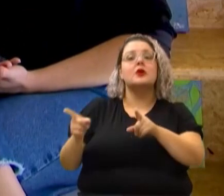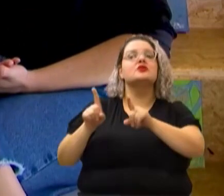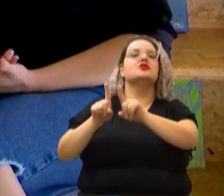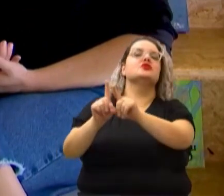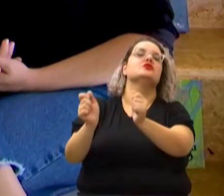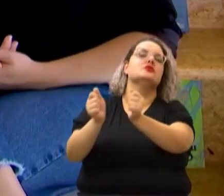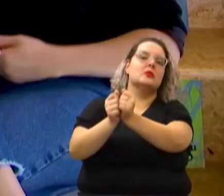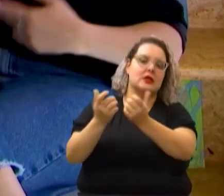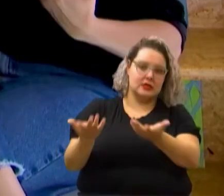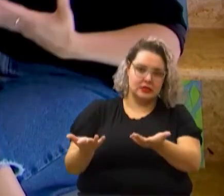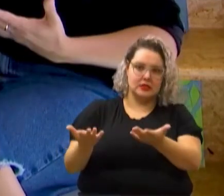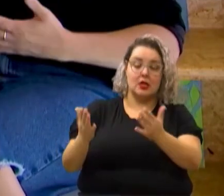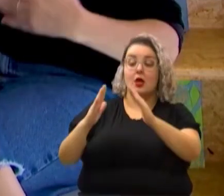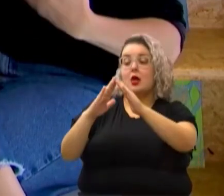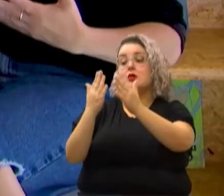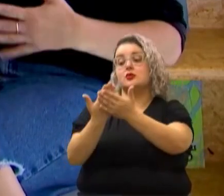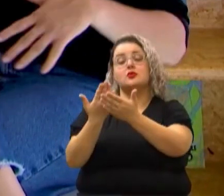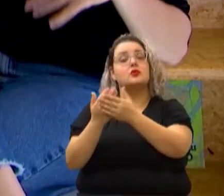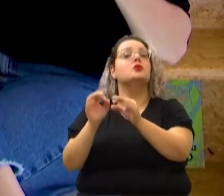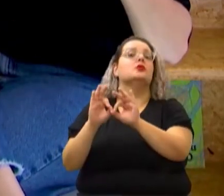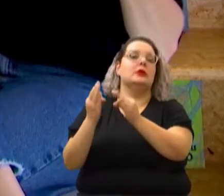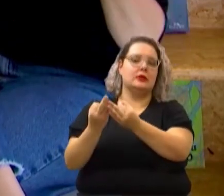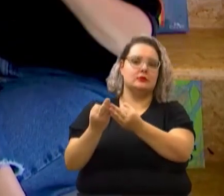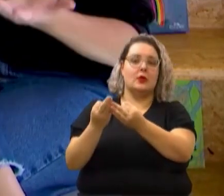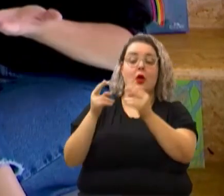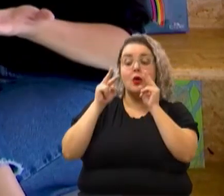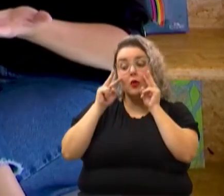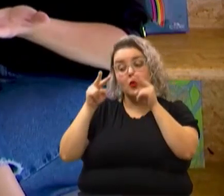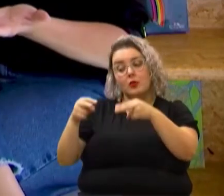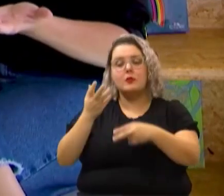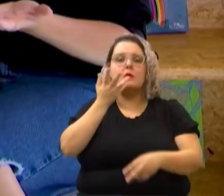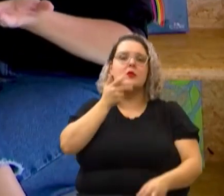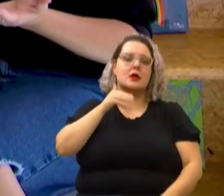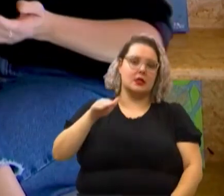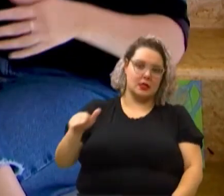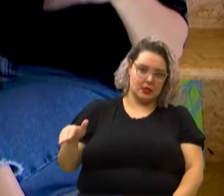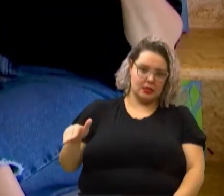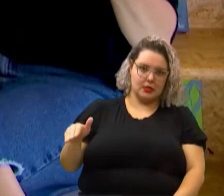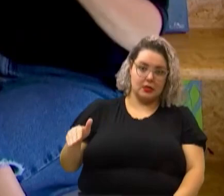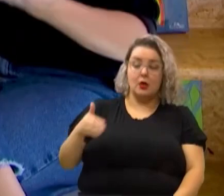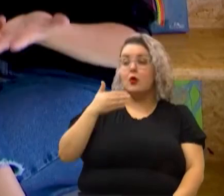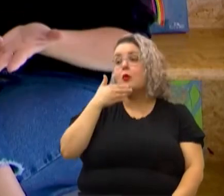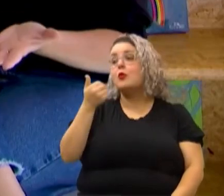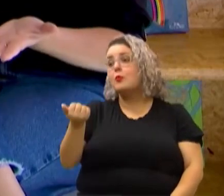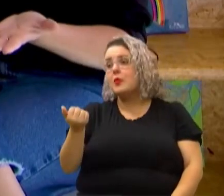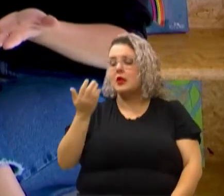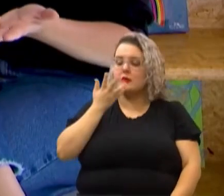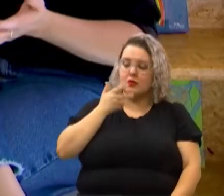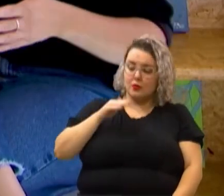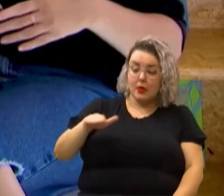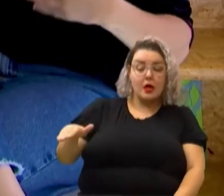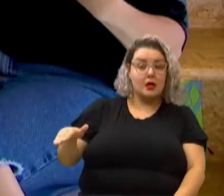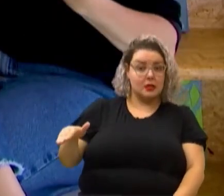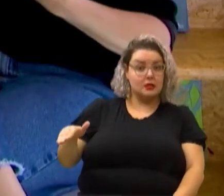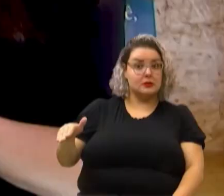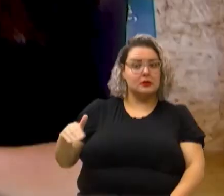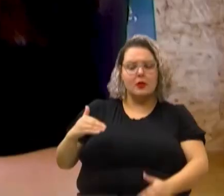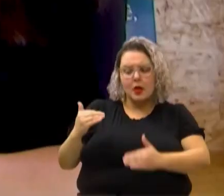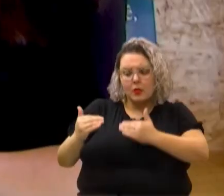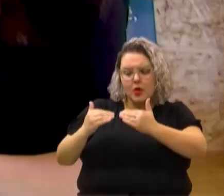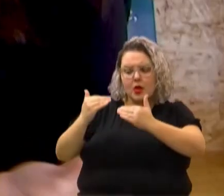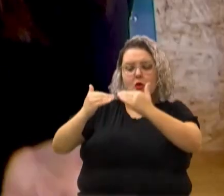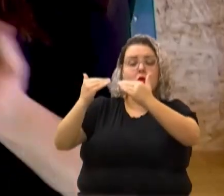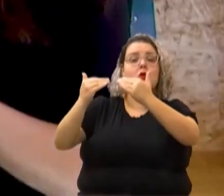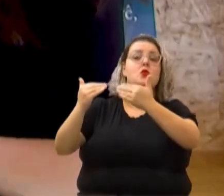um lugar de parceria né tanto a escola como a família tá olhando para essa criança tá olhando para o melhor para essa criança então essa